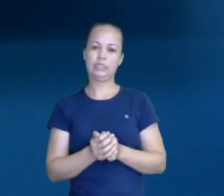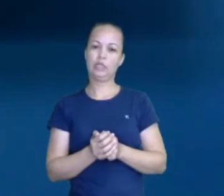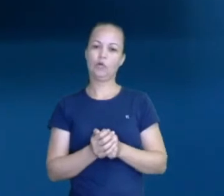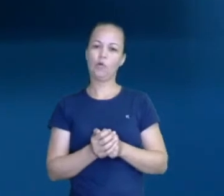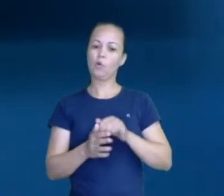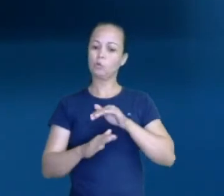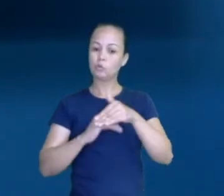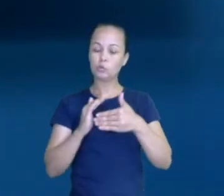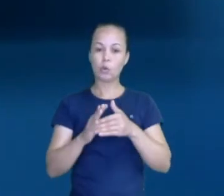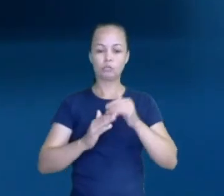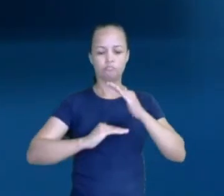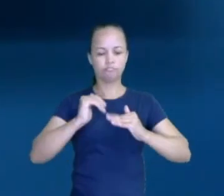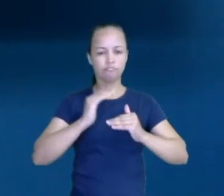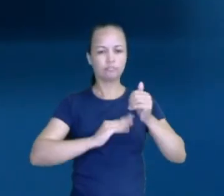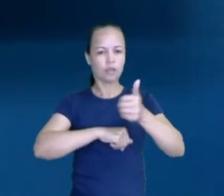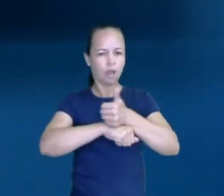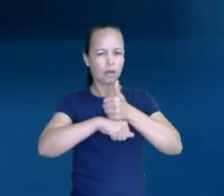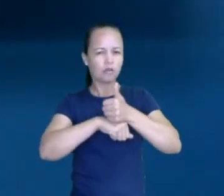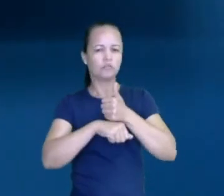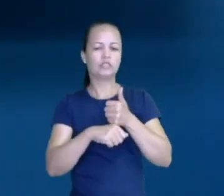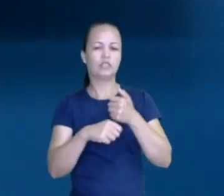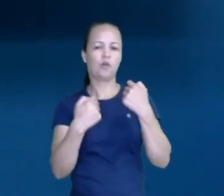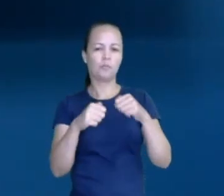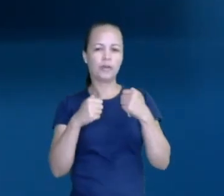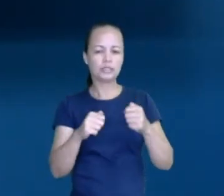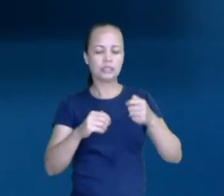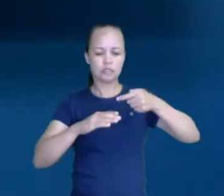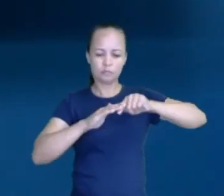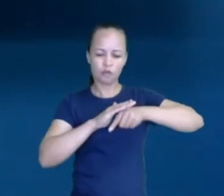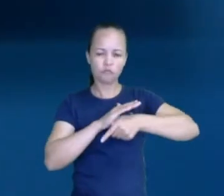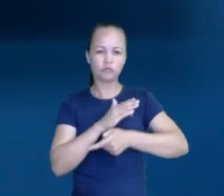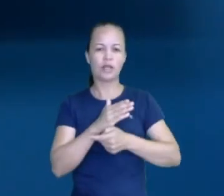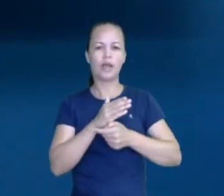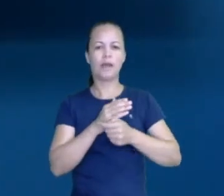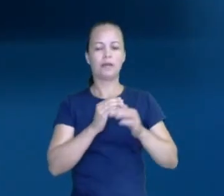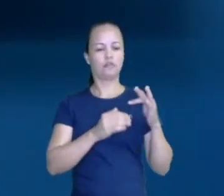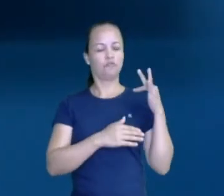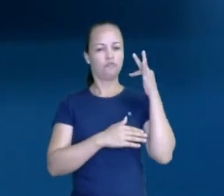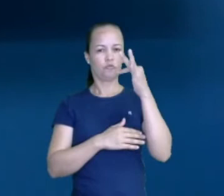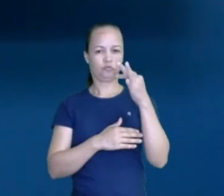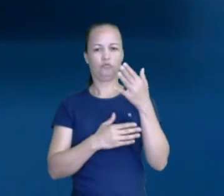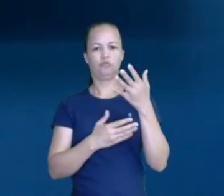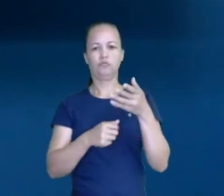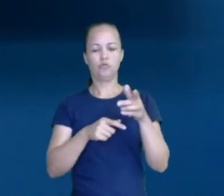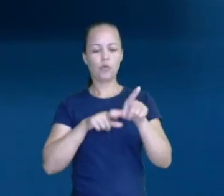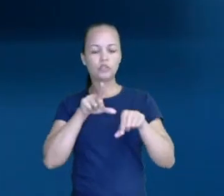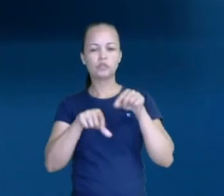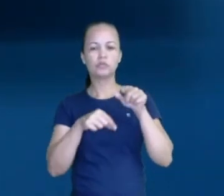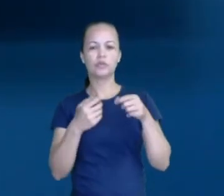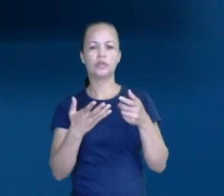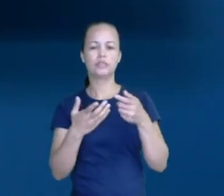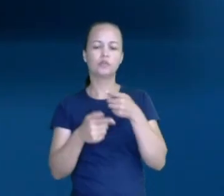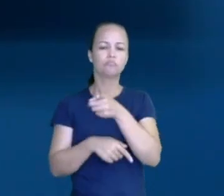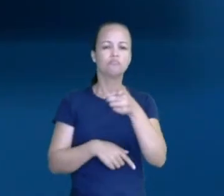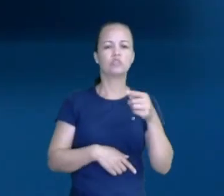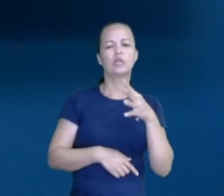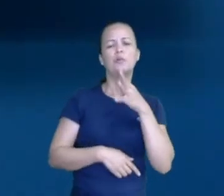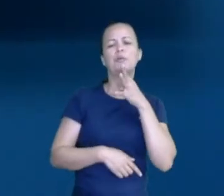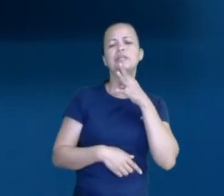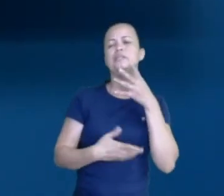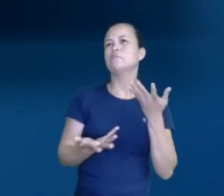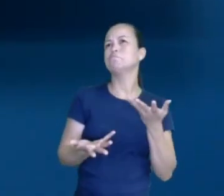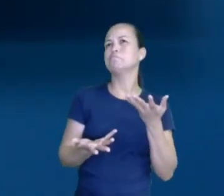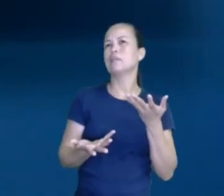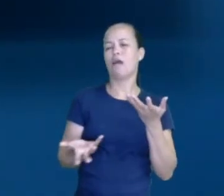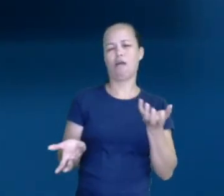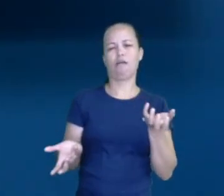conhecimento. Você vai precisar aprofundar o seu conhecimento na adolescência sobre aquela profissão, porque quando você conhecer, talvez você diga, não